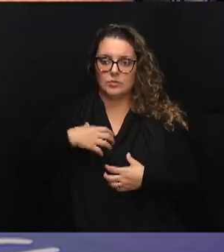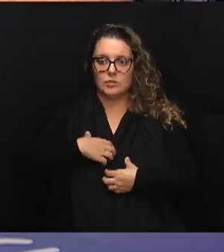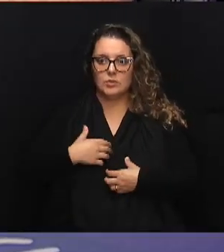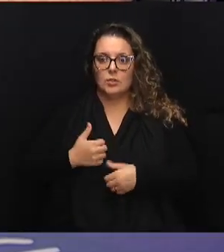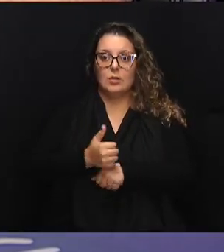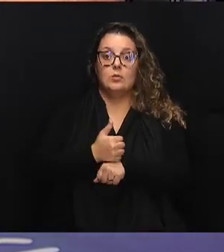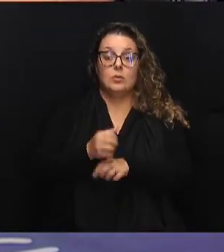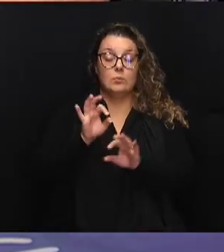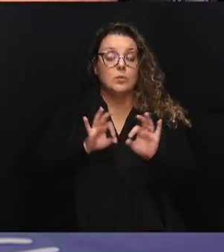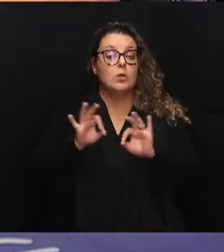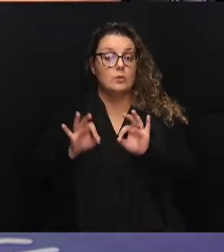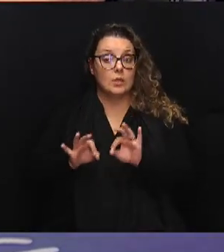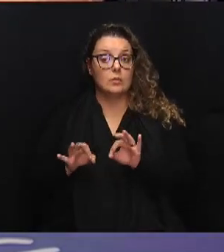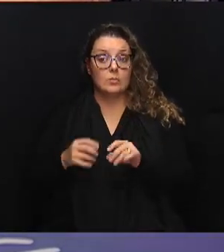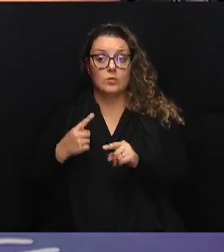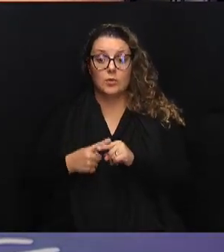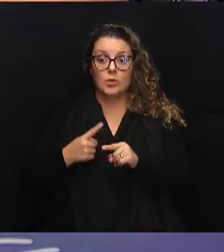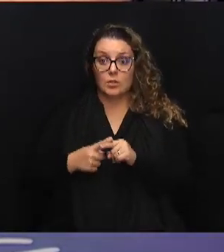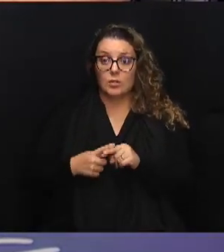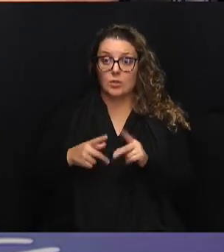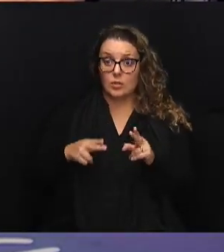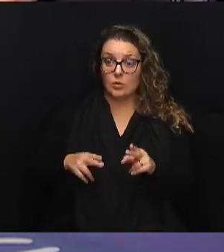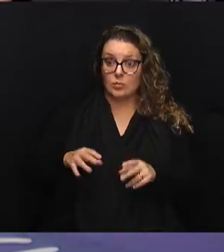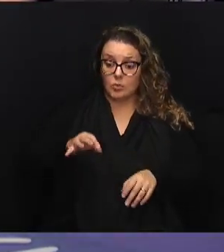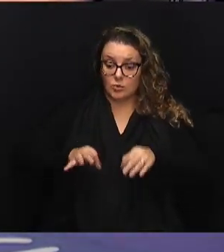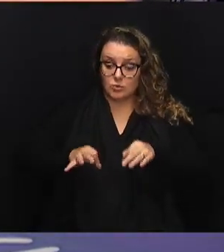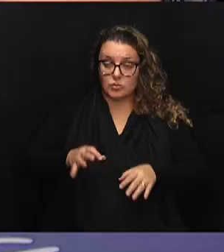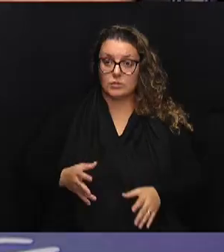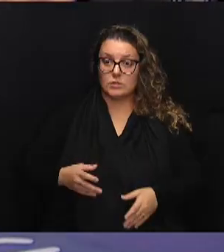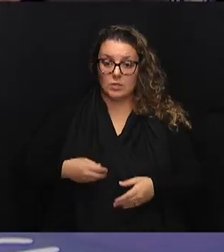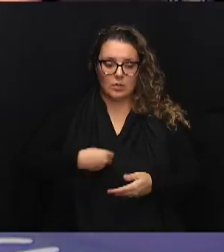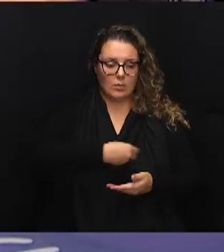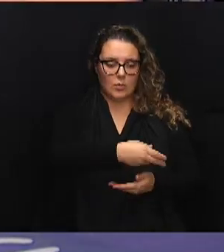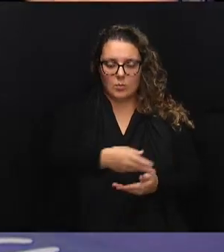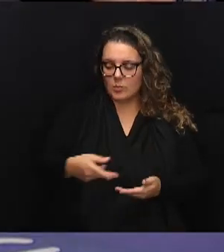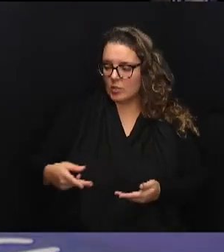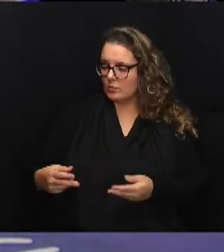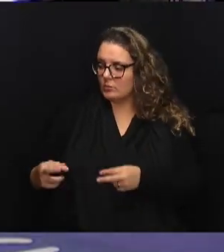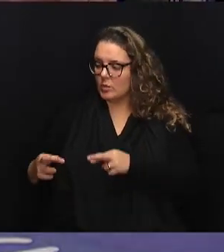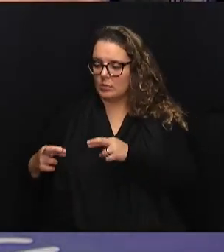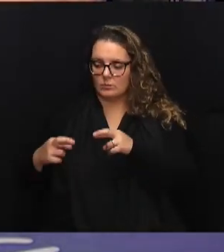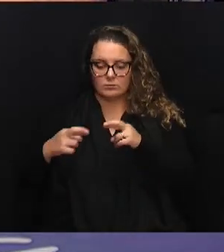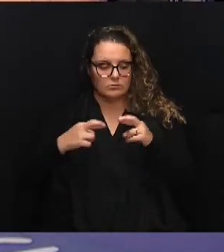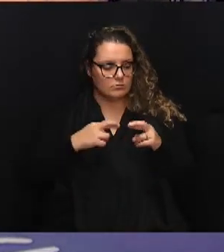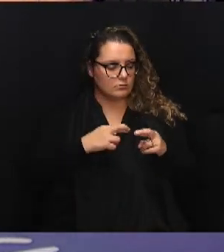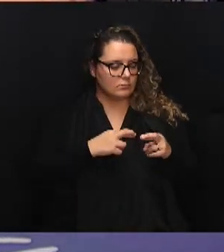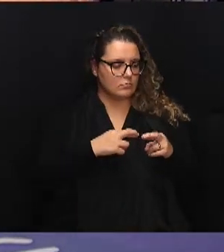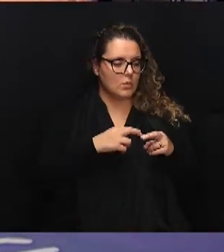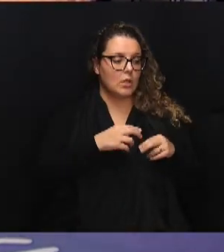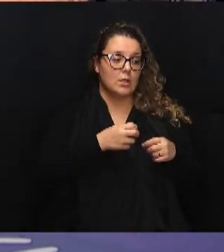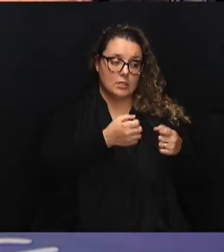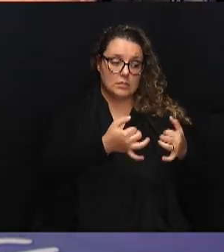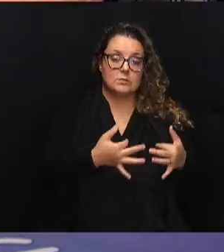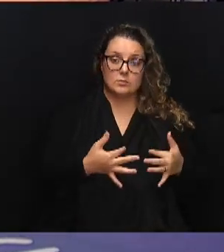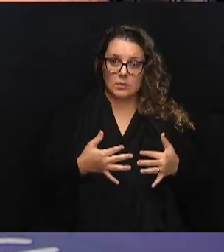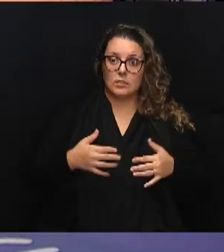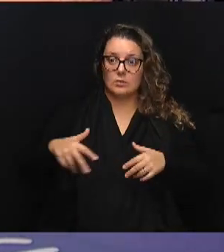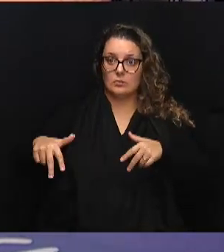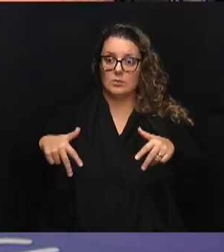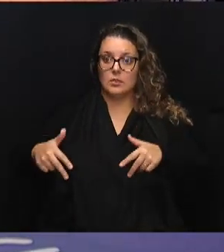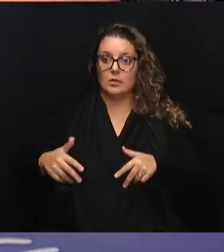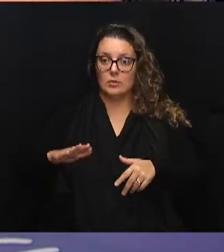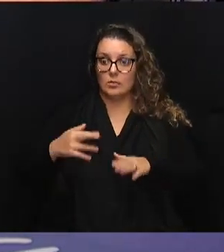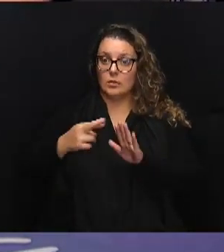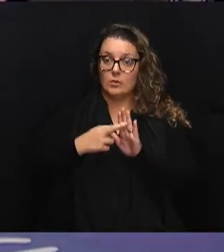muito preparados, porque eles são como se fosse o juiz na mesa. Então, ele distribui as cartas, instrui o jogador e também sabe quando tem uma regra